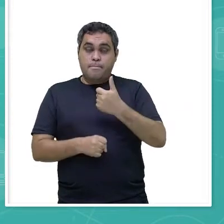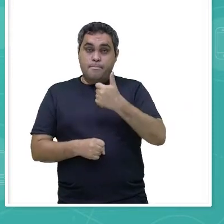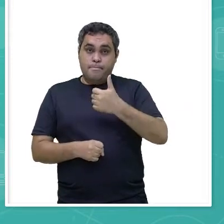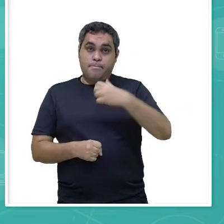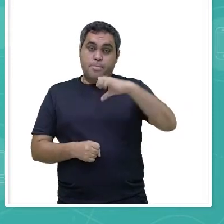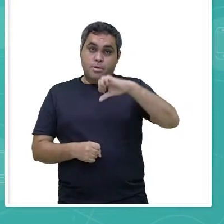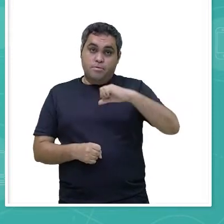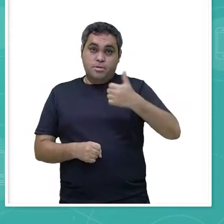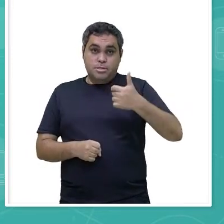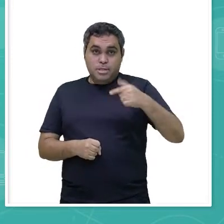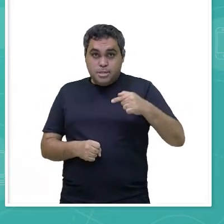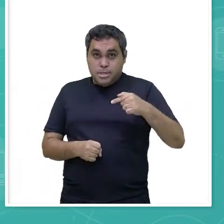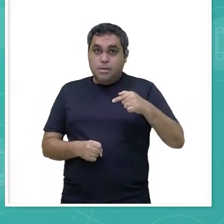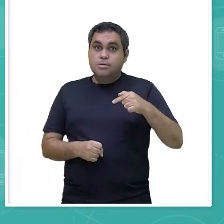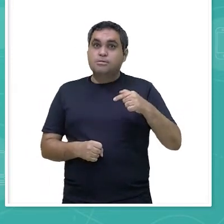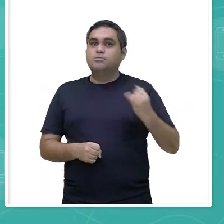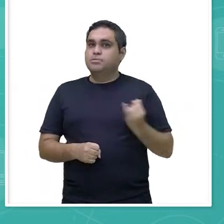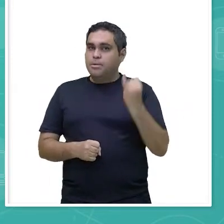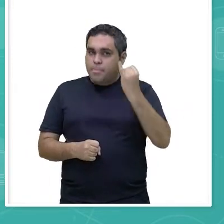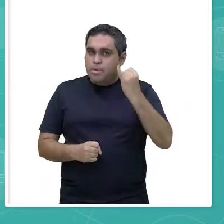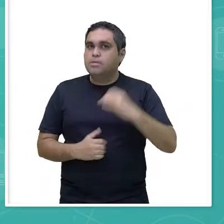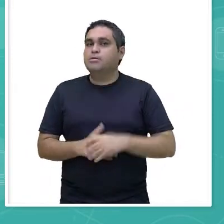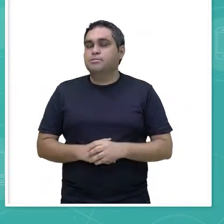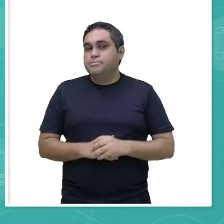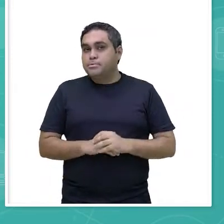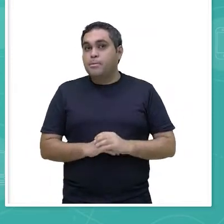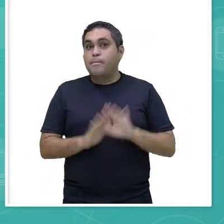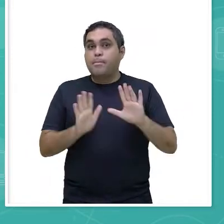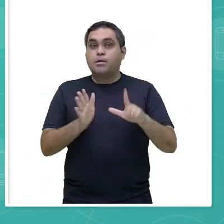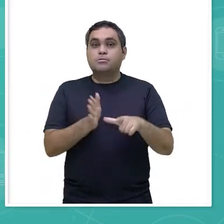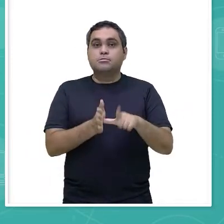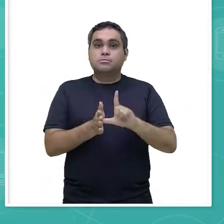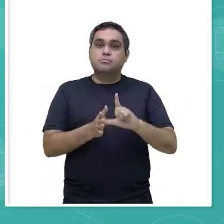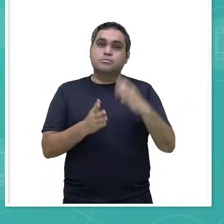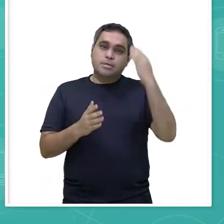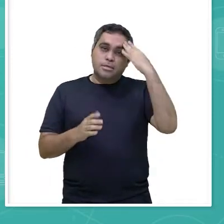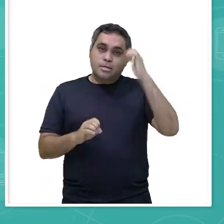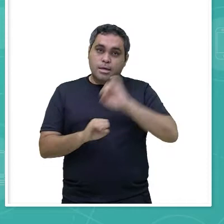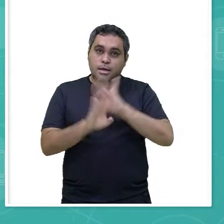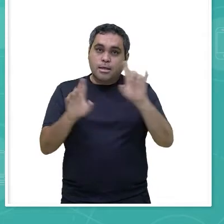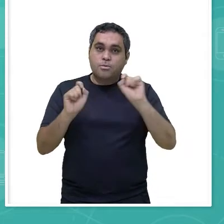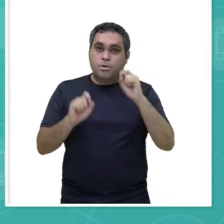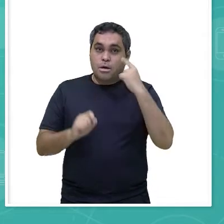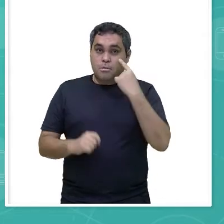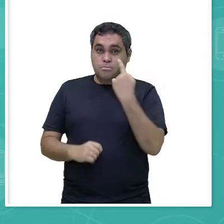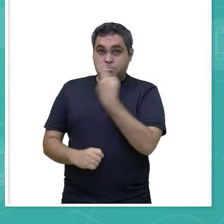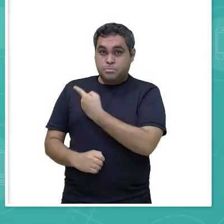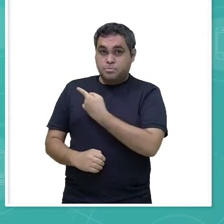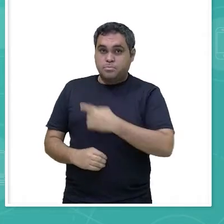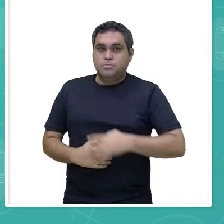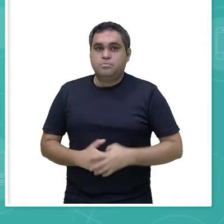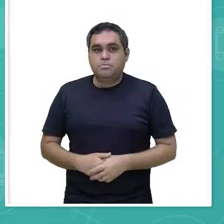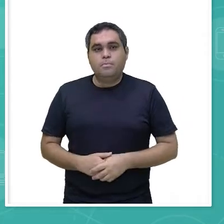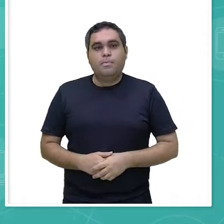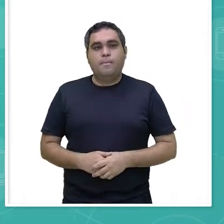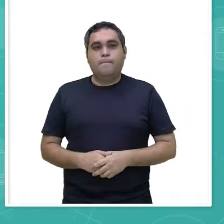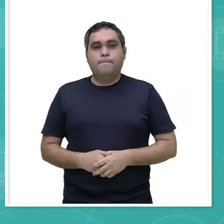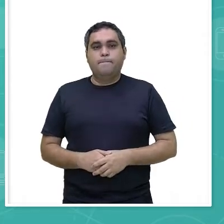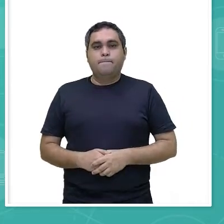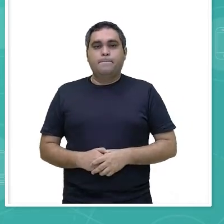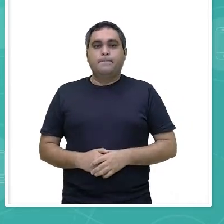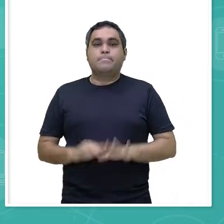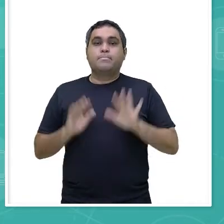vai ser crucial, mas antes disso, vocês precisam entender algumas situações. Olha aí que eu trouxe para vocês. O início